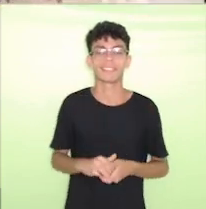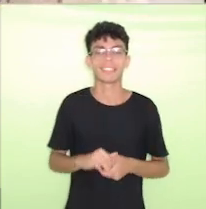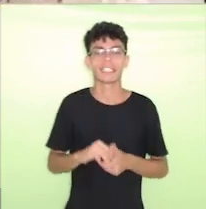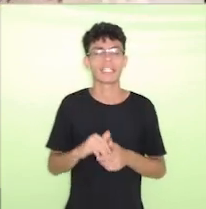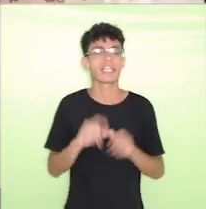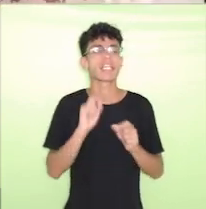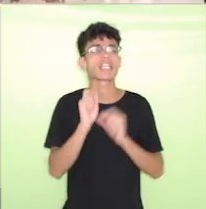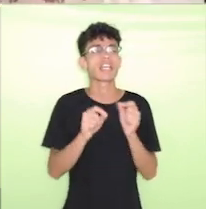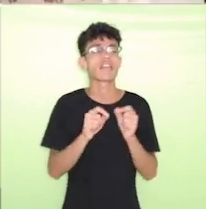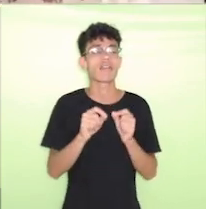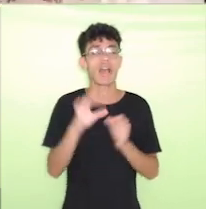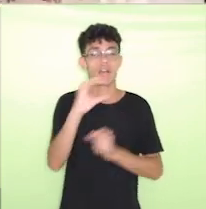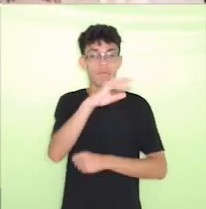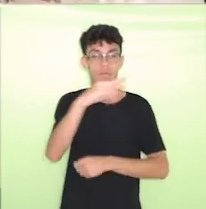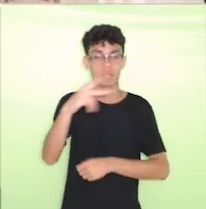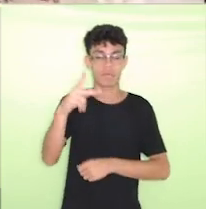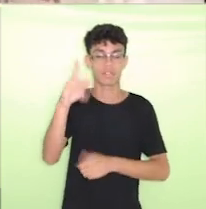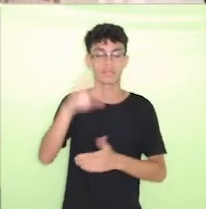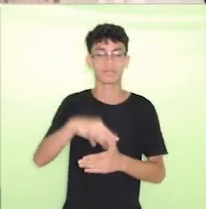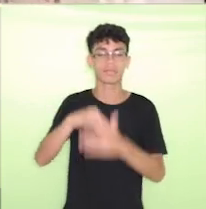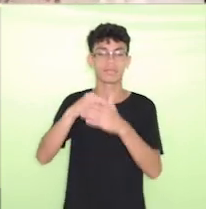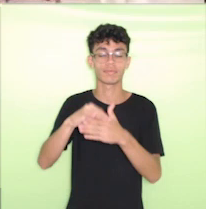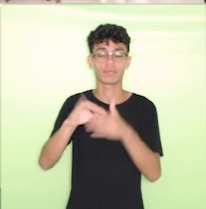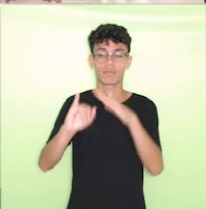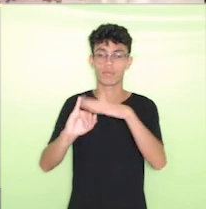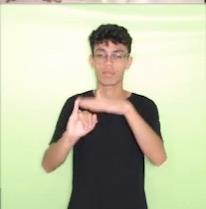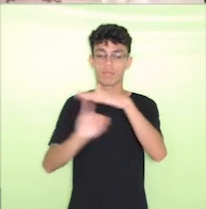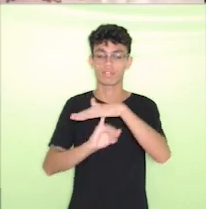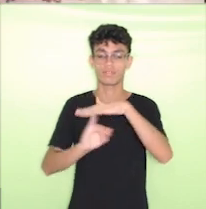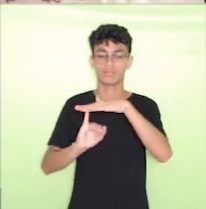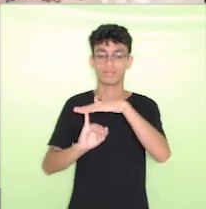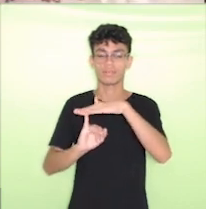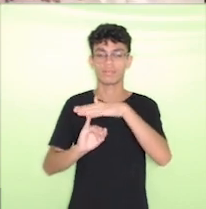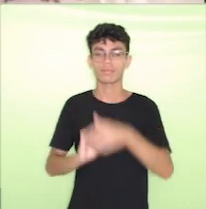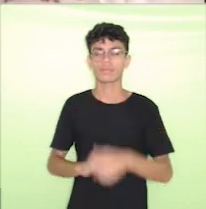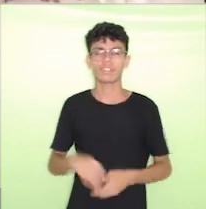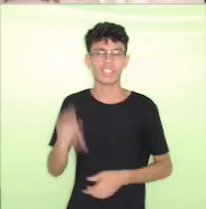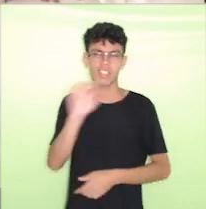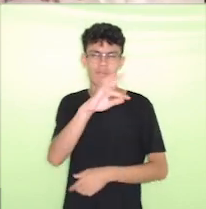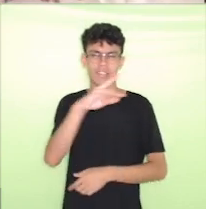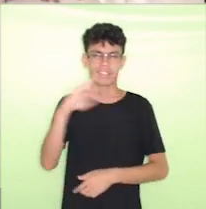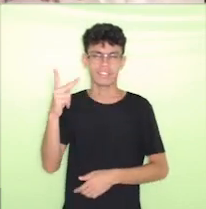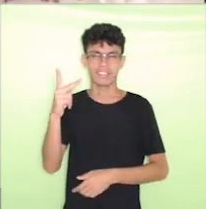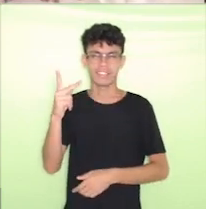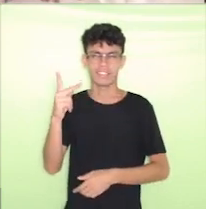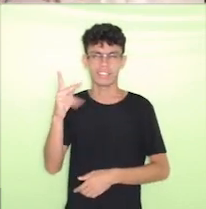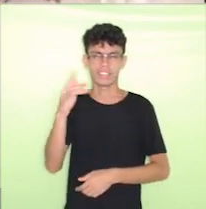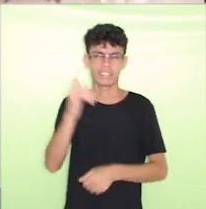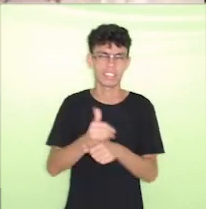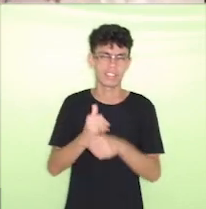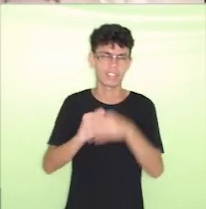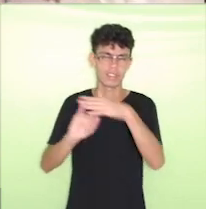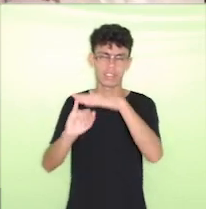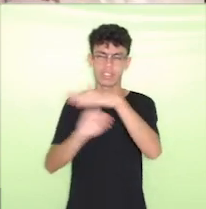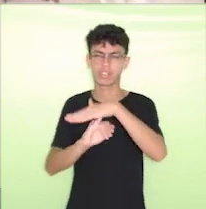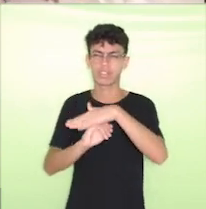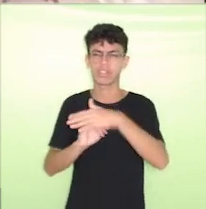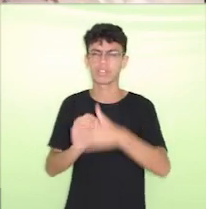quem? As cooperadoras-chefes do Instituto. As cooperadoras-chefe?